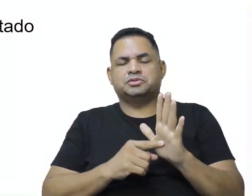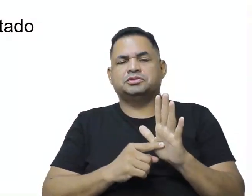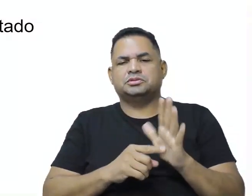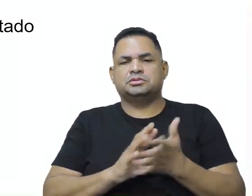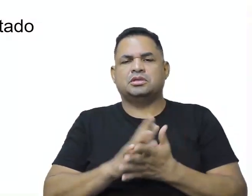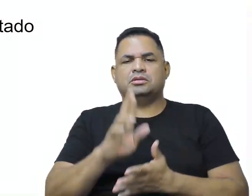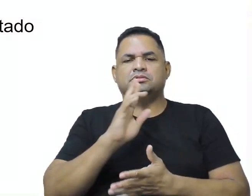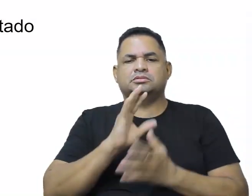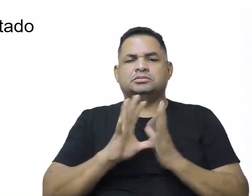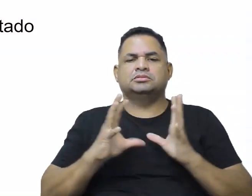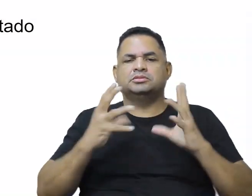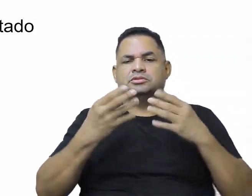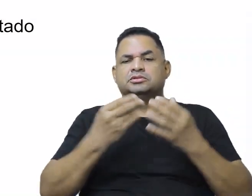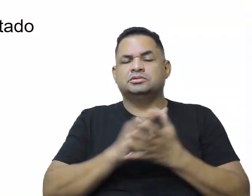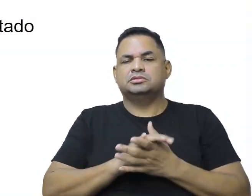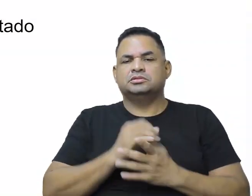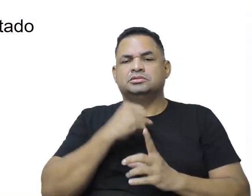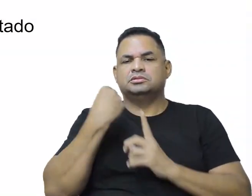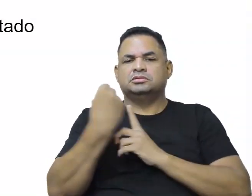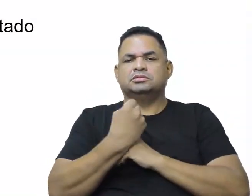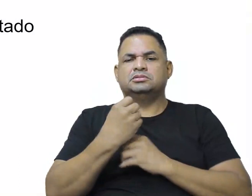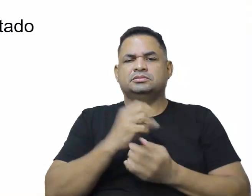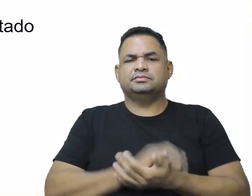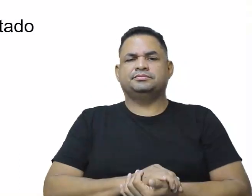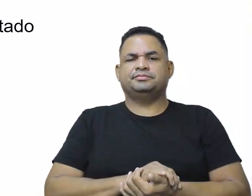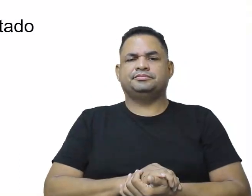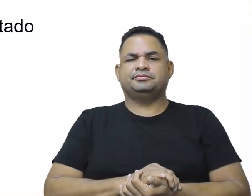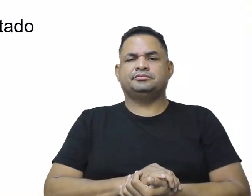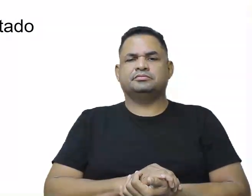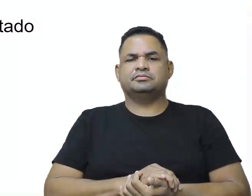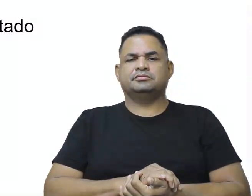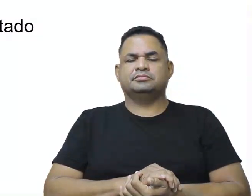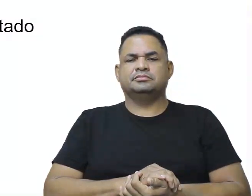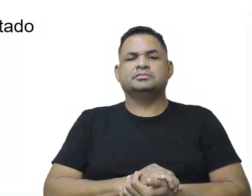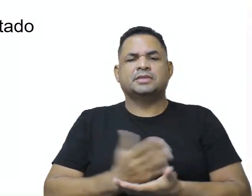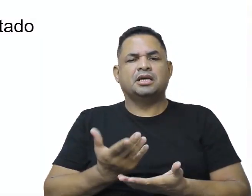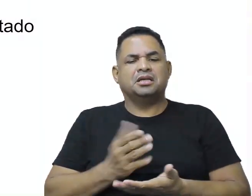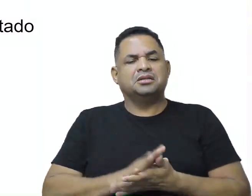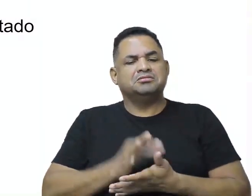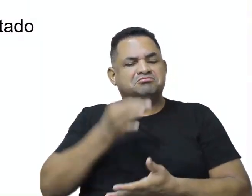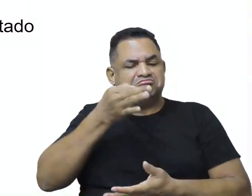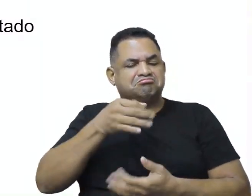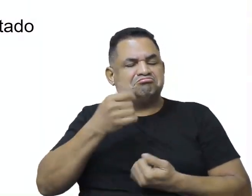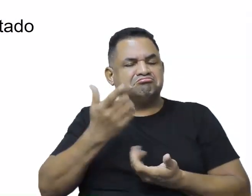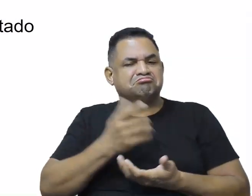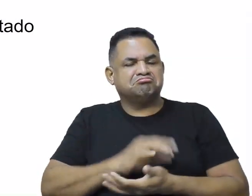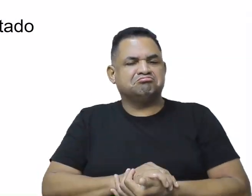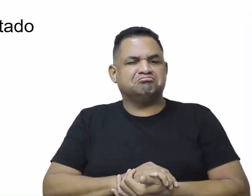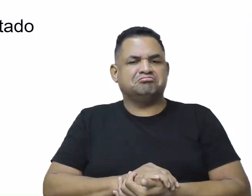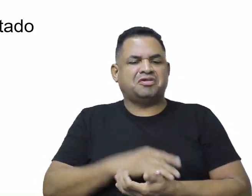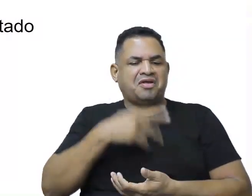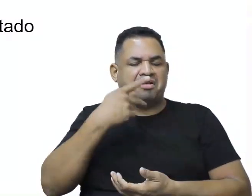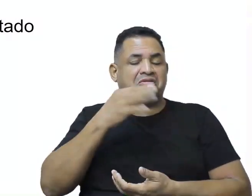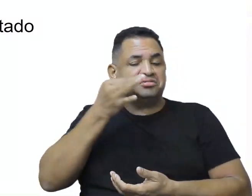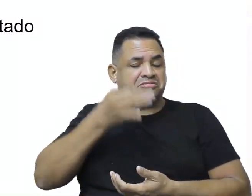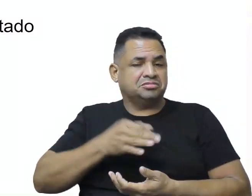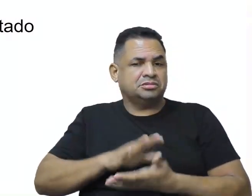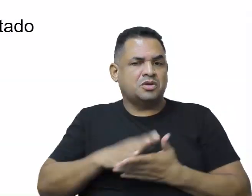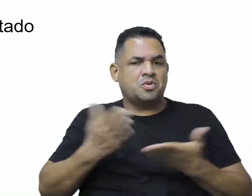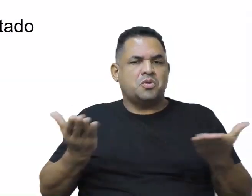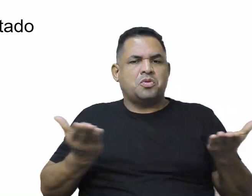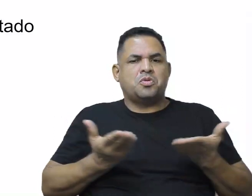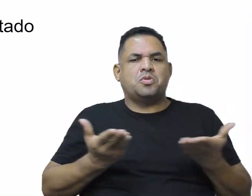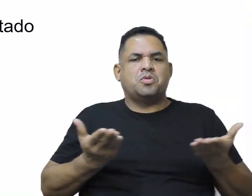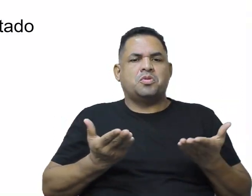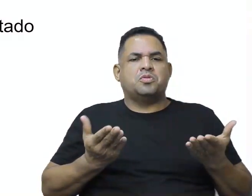de todo o conjunto da sociedade e o pior que o danado acertou né porque hoje se